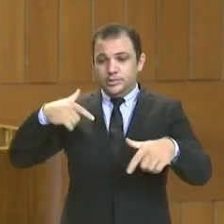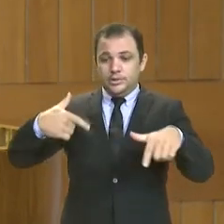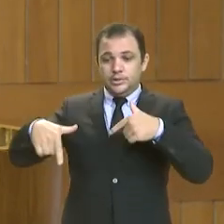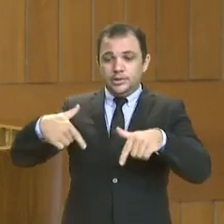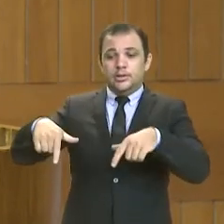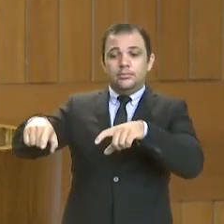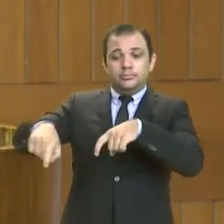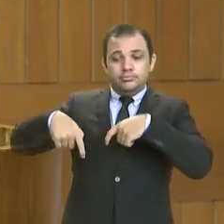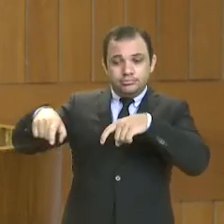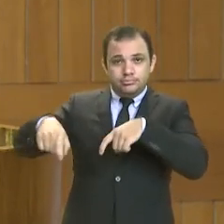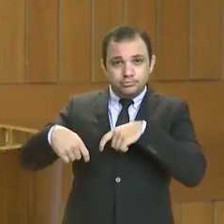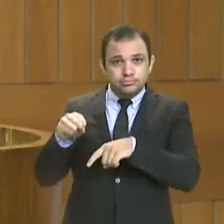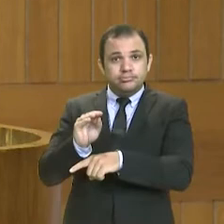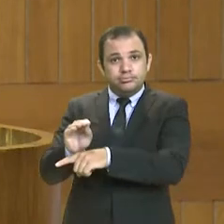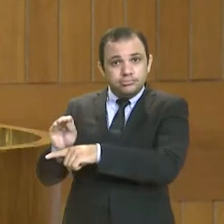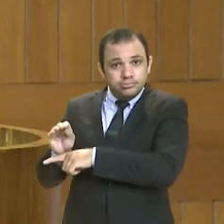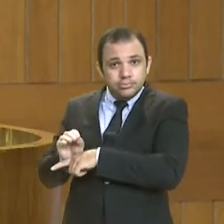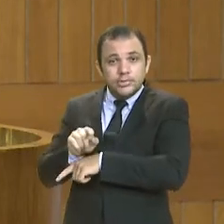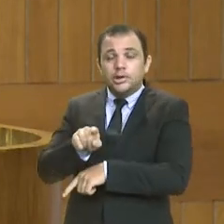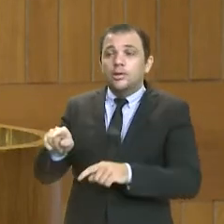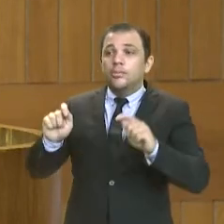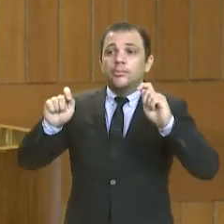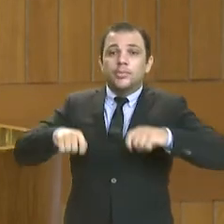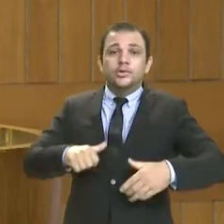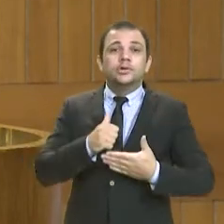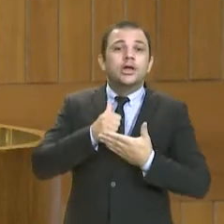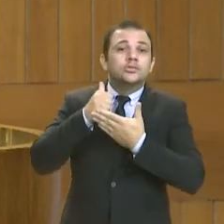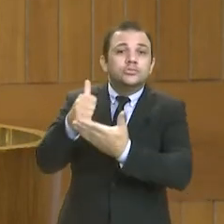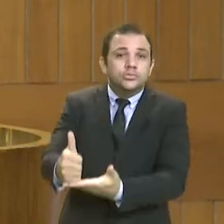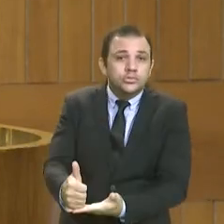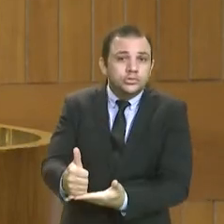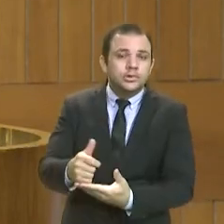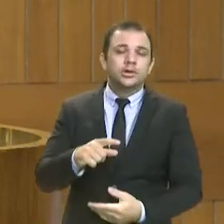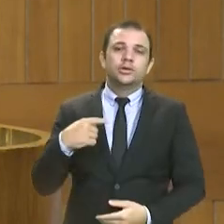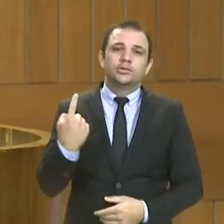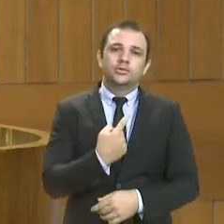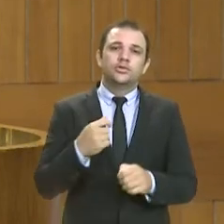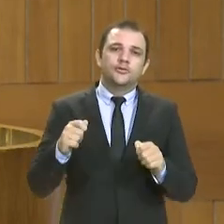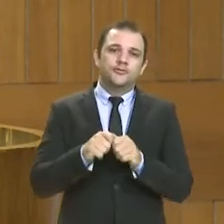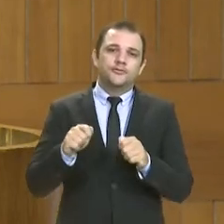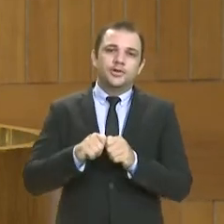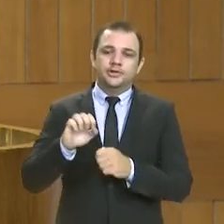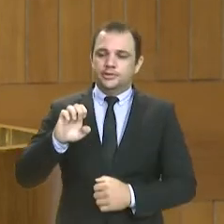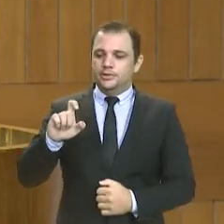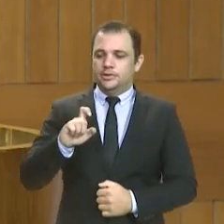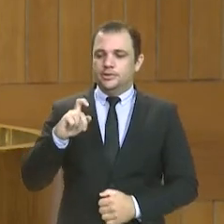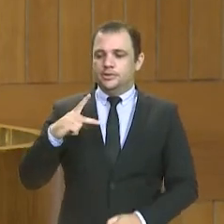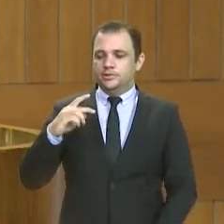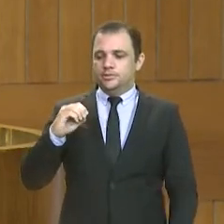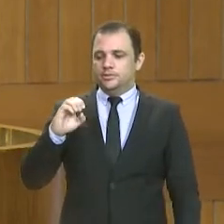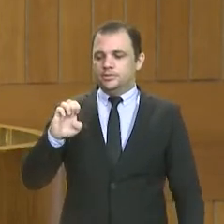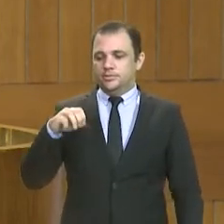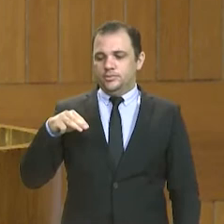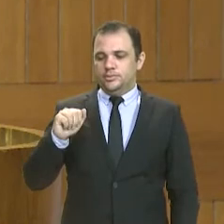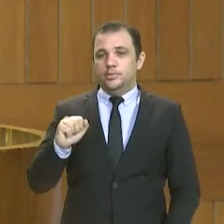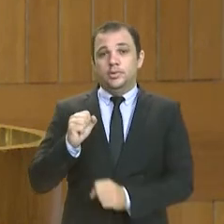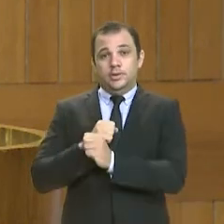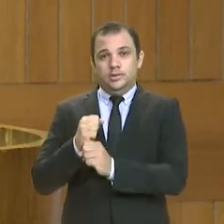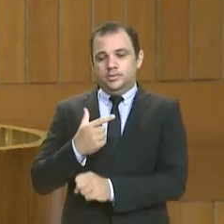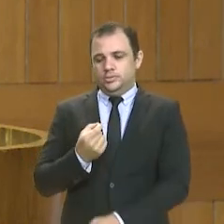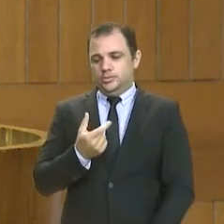agropecuaristas, que possam ajudar a que a gente possa fazer a Expoema 2022 aqui na cidade de São